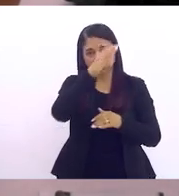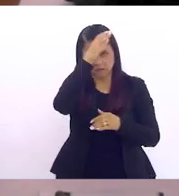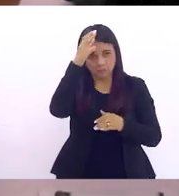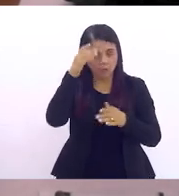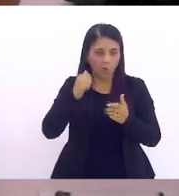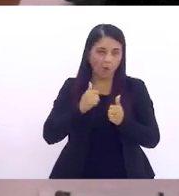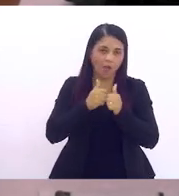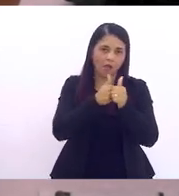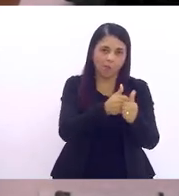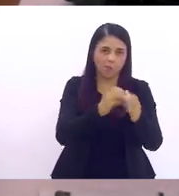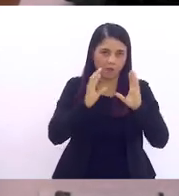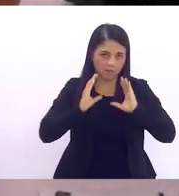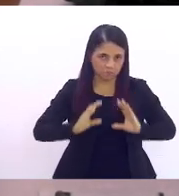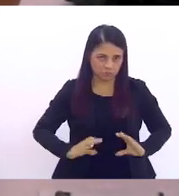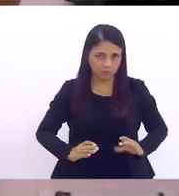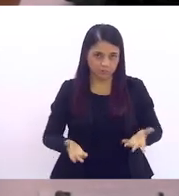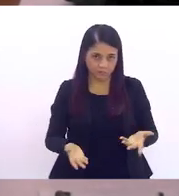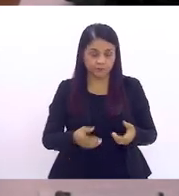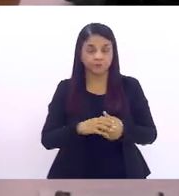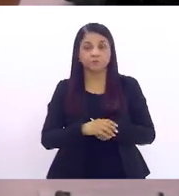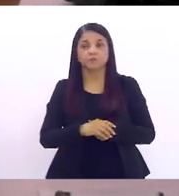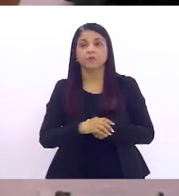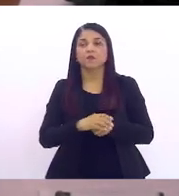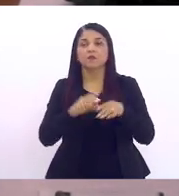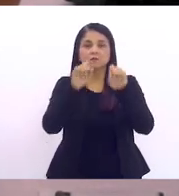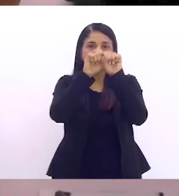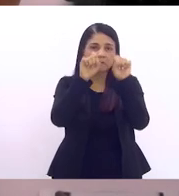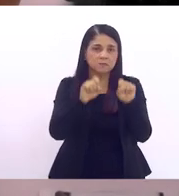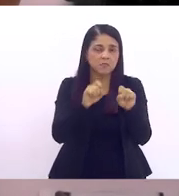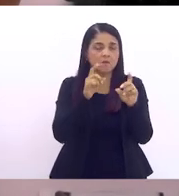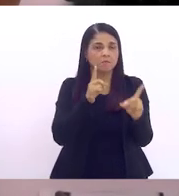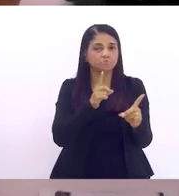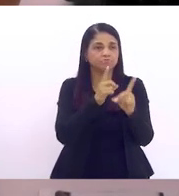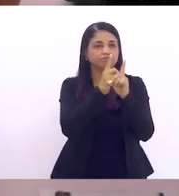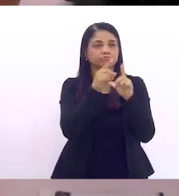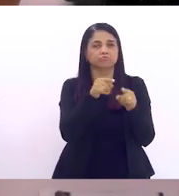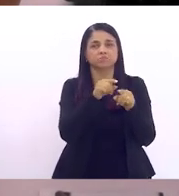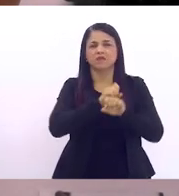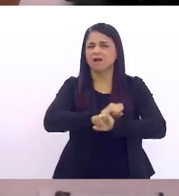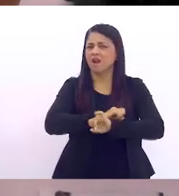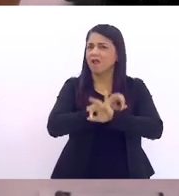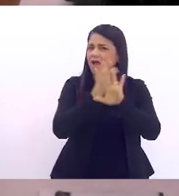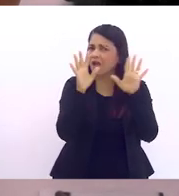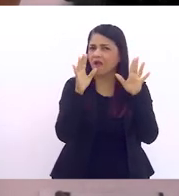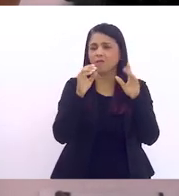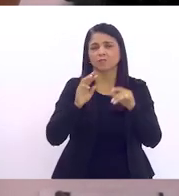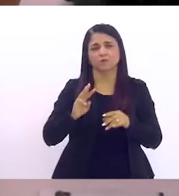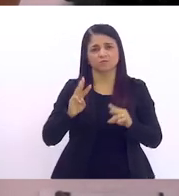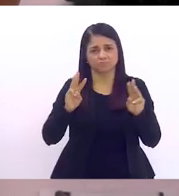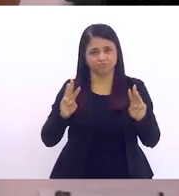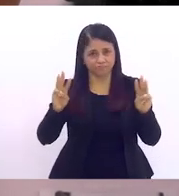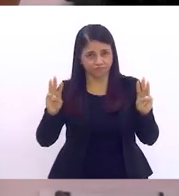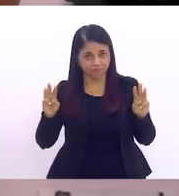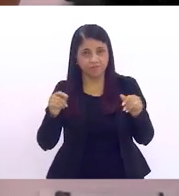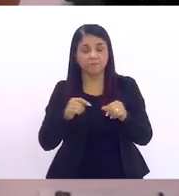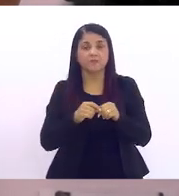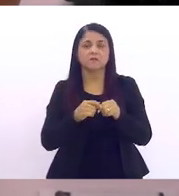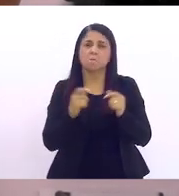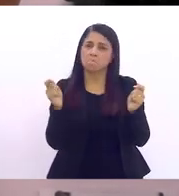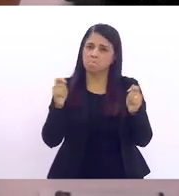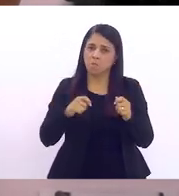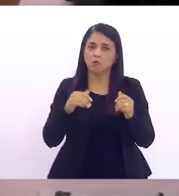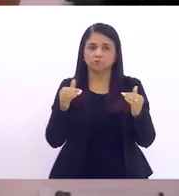então é a questão do do sistema identificação isso tá tudo lá de maneira muito clara eh Vereador Então acho que